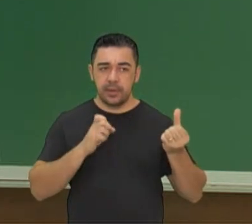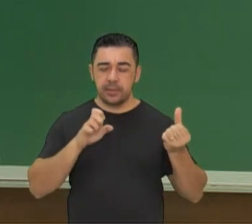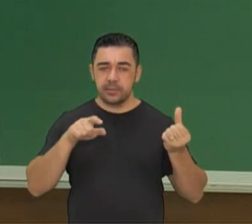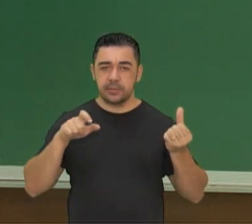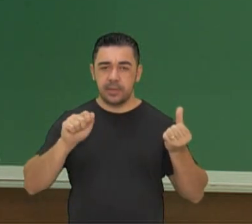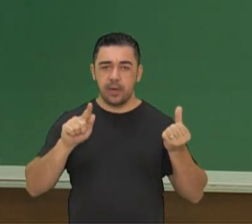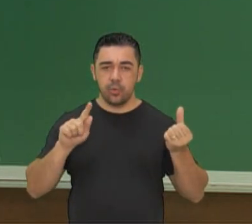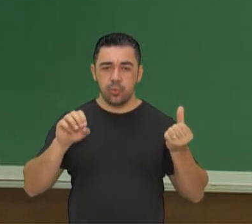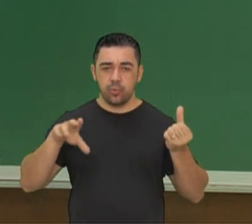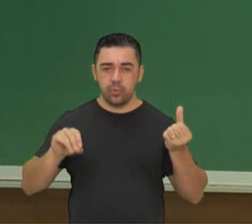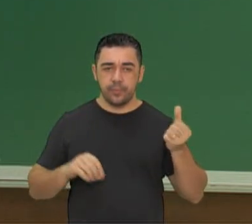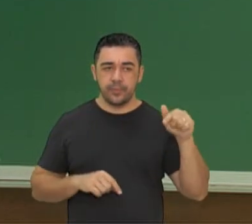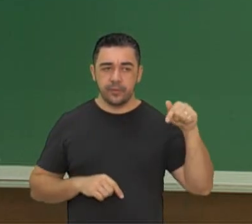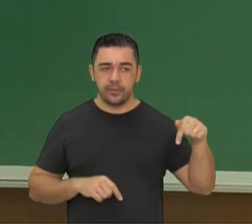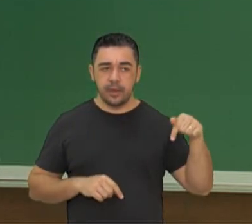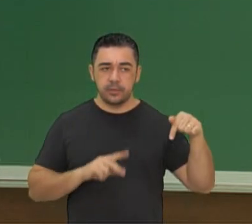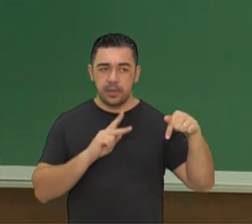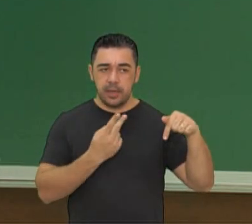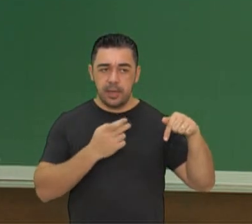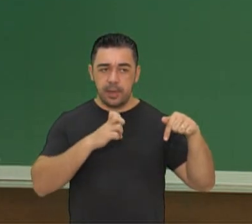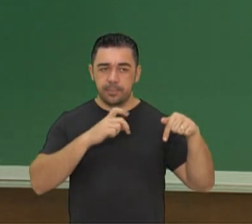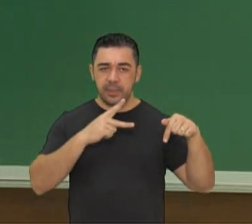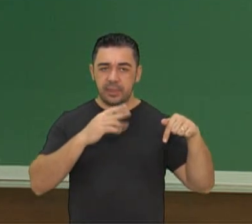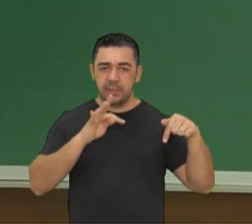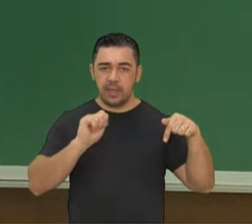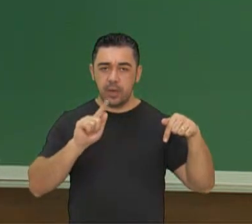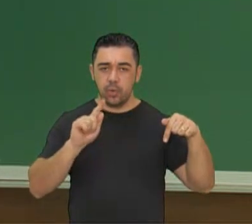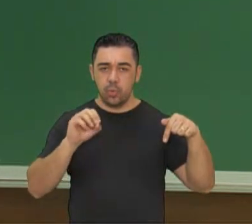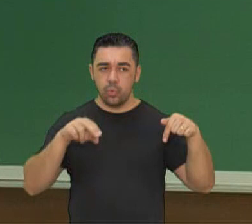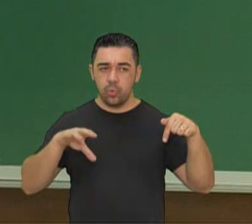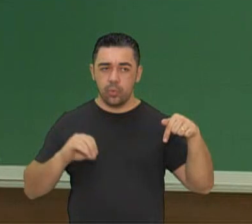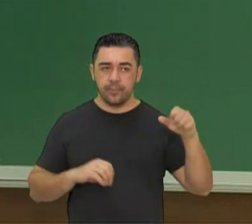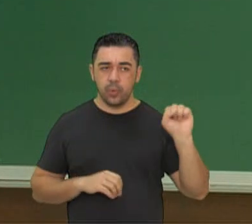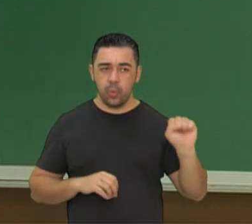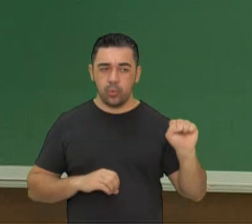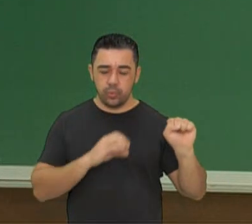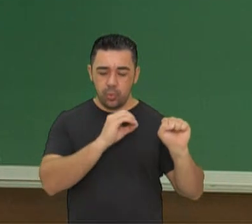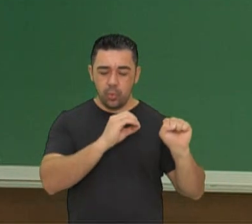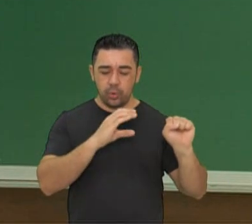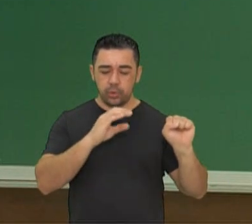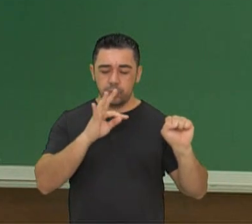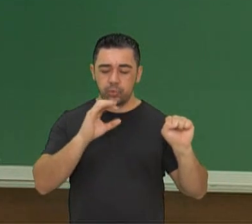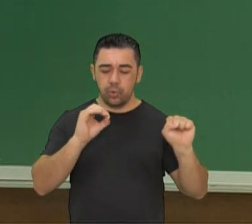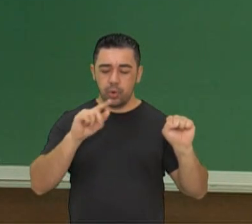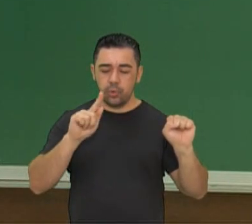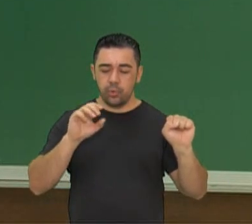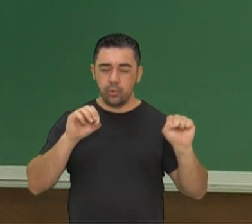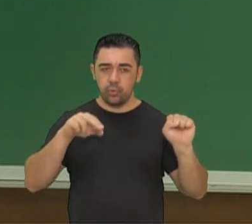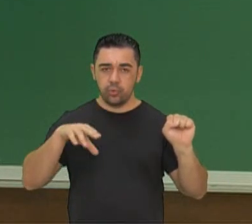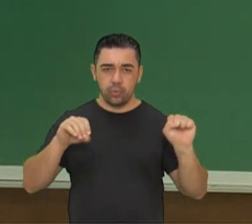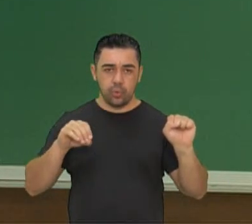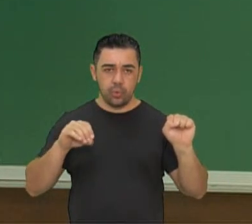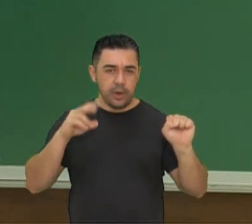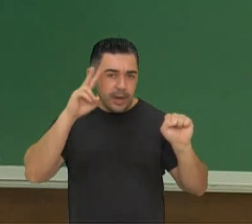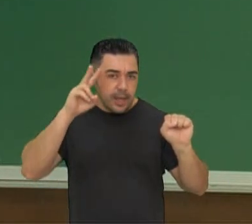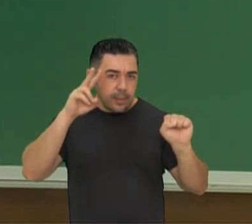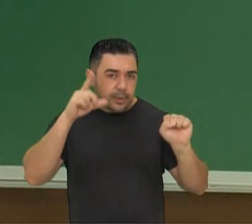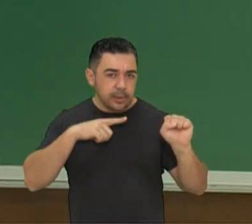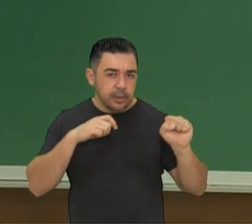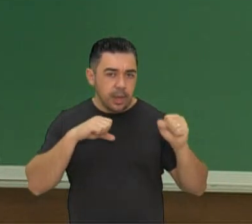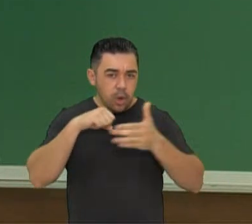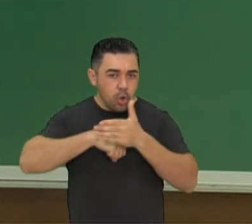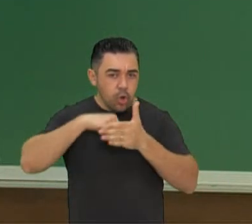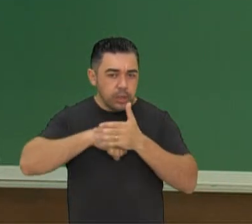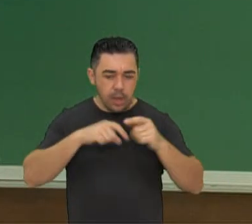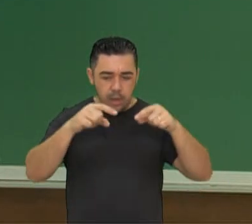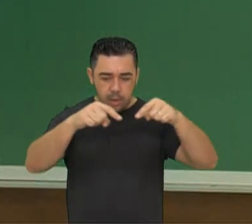hexágono, 7 lados é o heptágono, 8 lados é o octógono. Por que aquele ringue lá de luta ele se